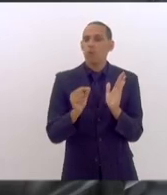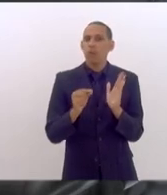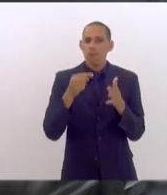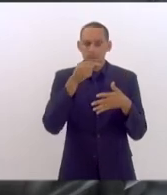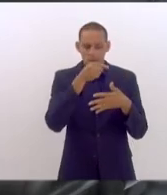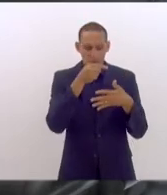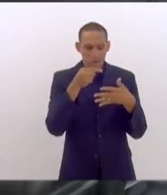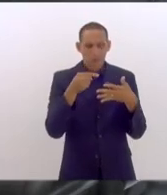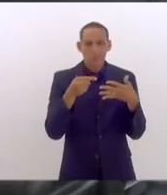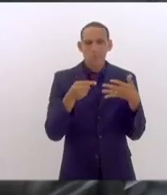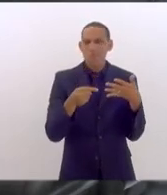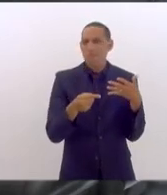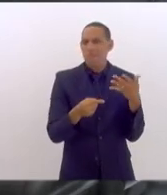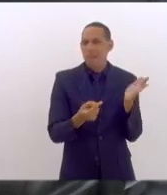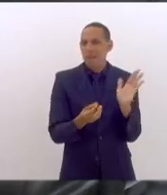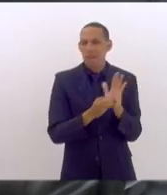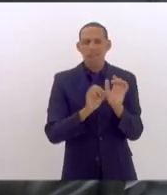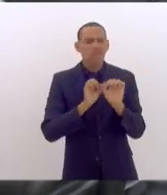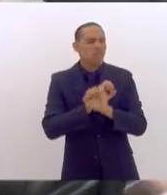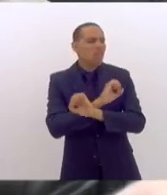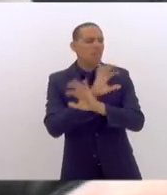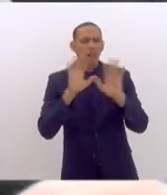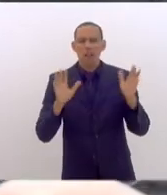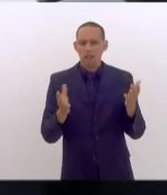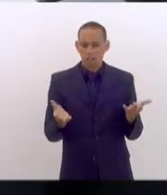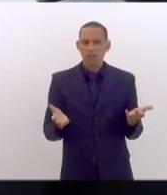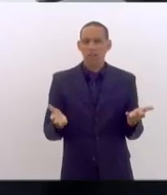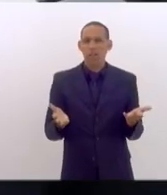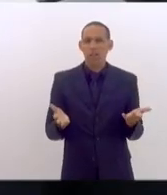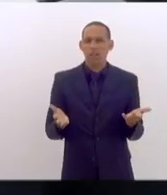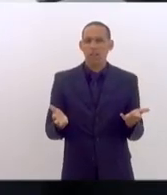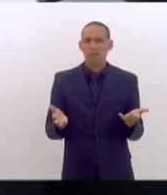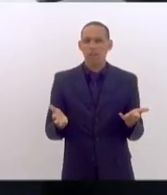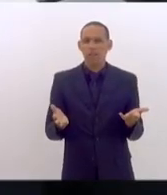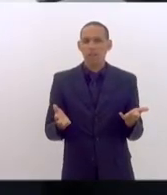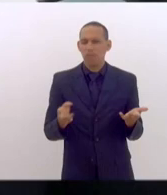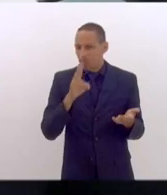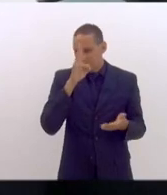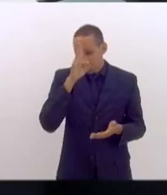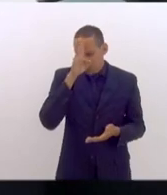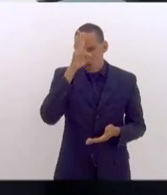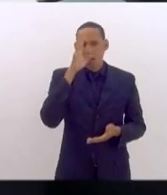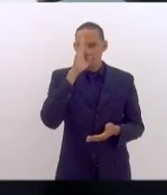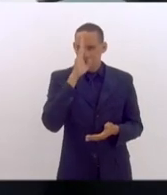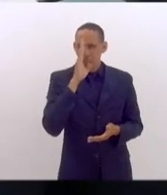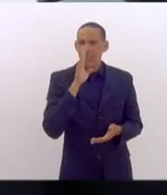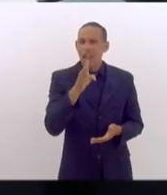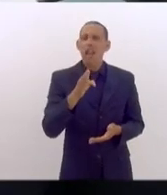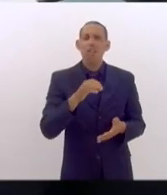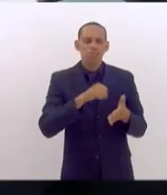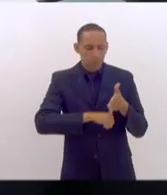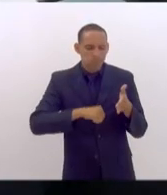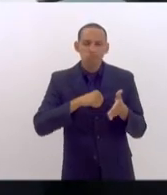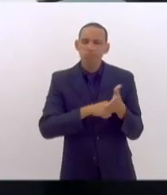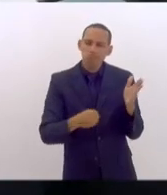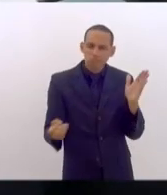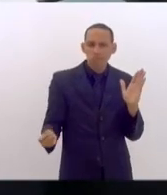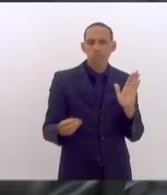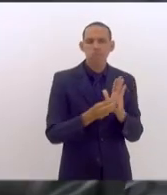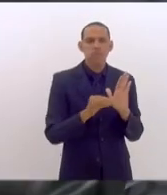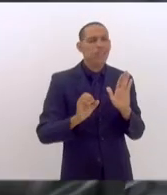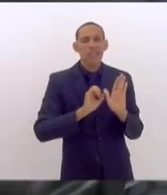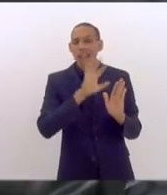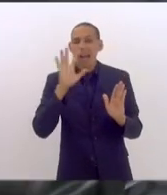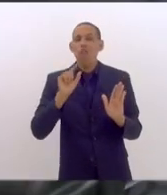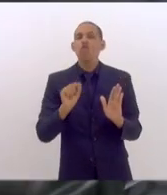ponto essas questões de uma forma mais clara assim que eu mais incisiva mais combate viva e colocar bem